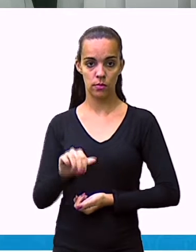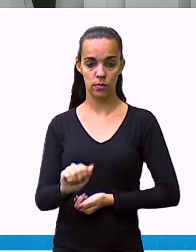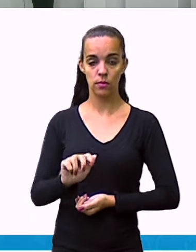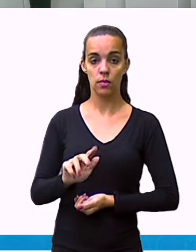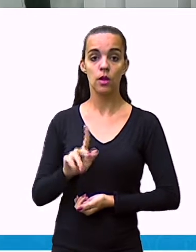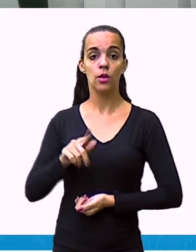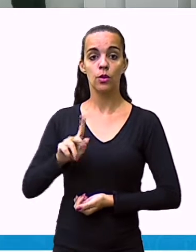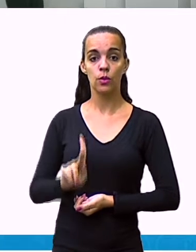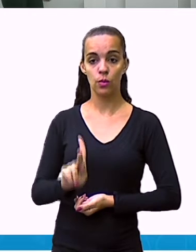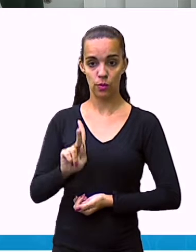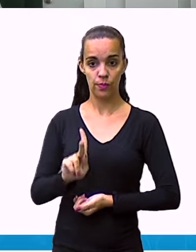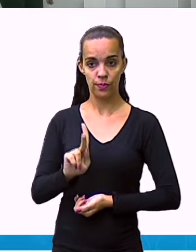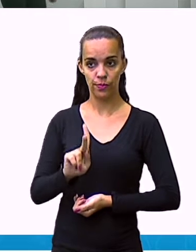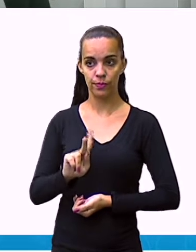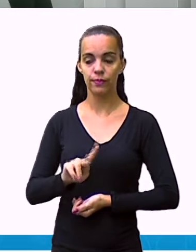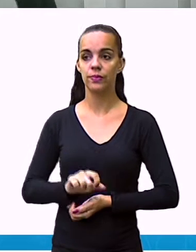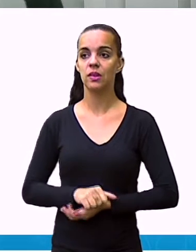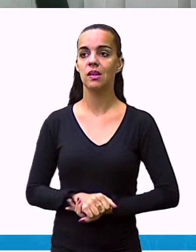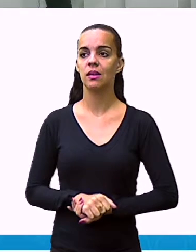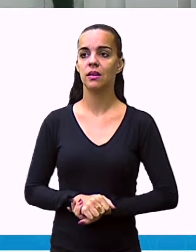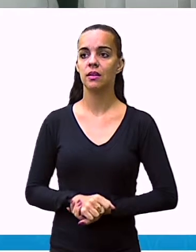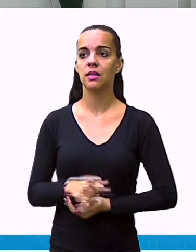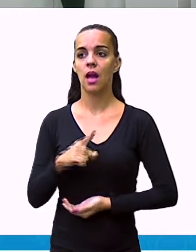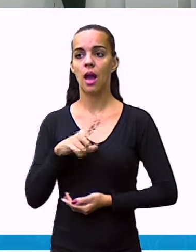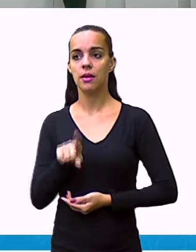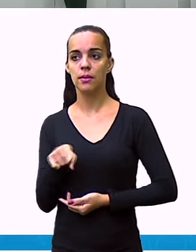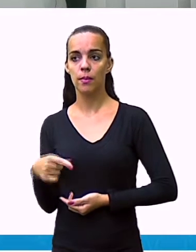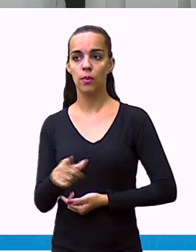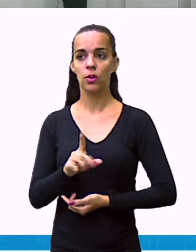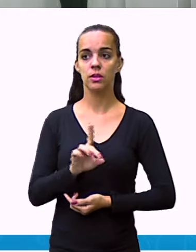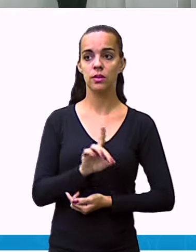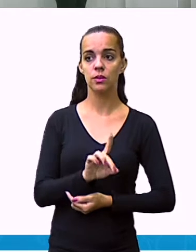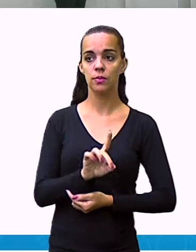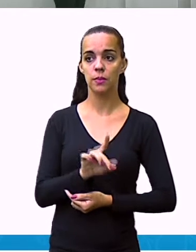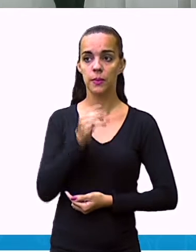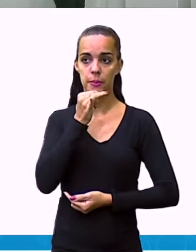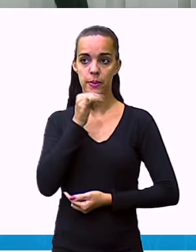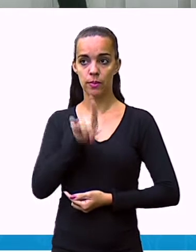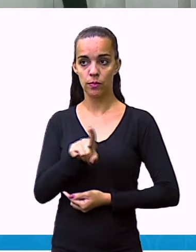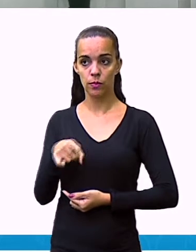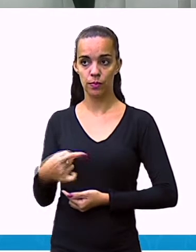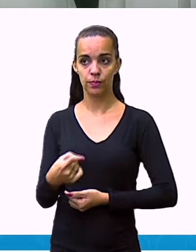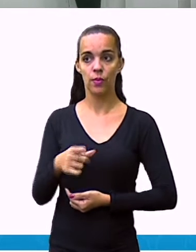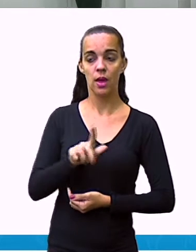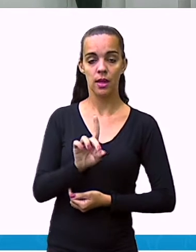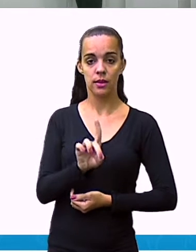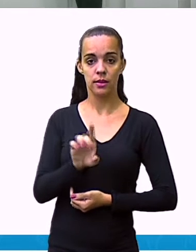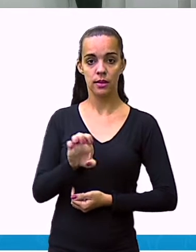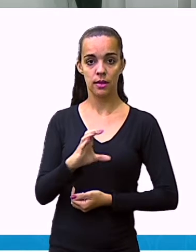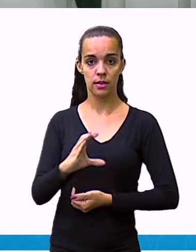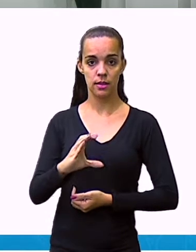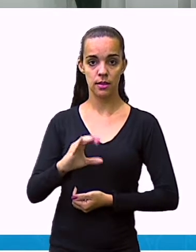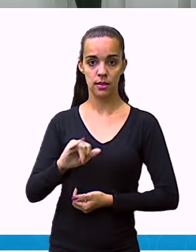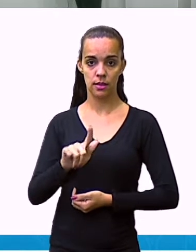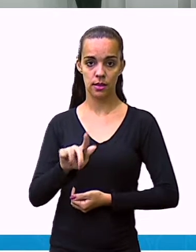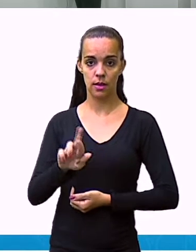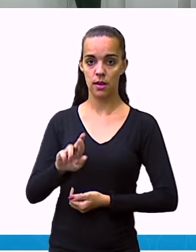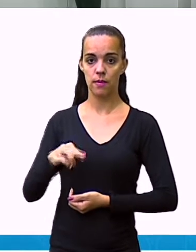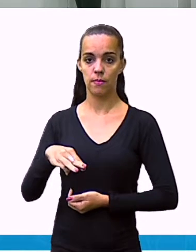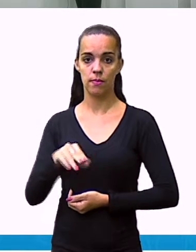quilograma Nossa agora que olha o submúltiplos sal deste